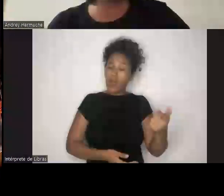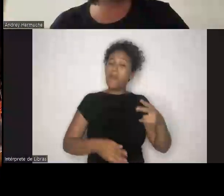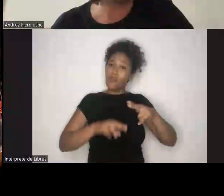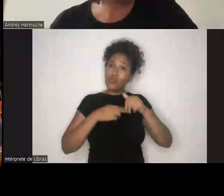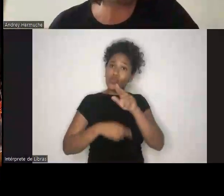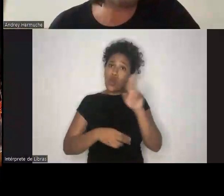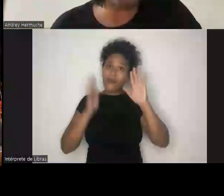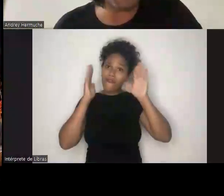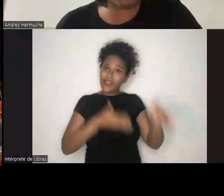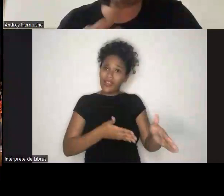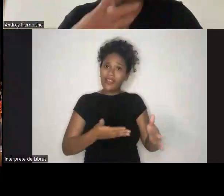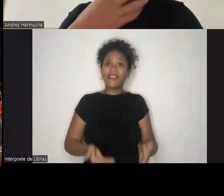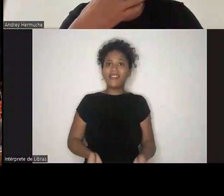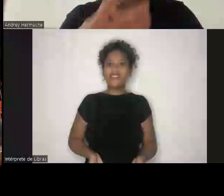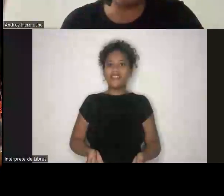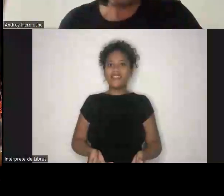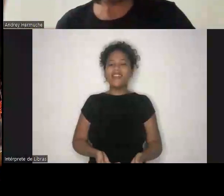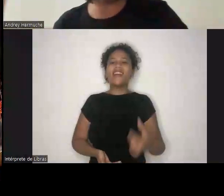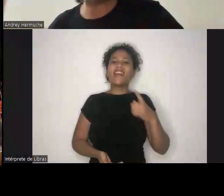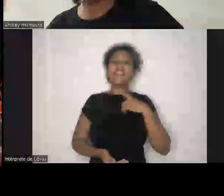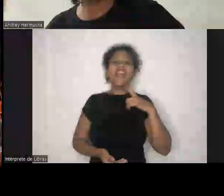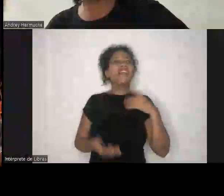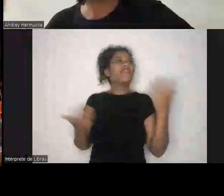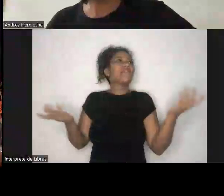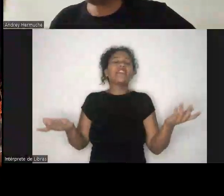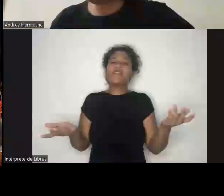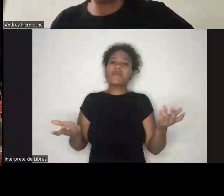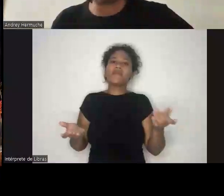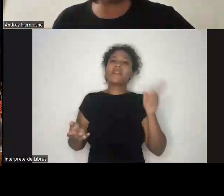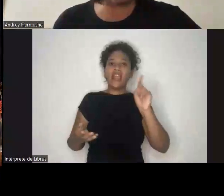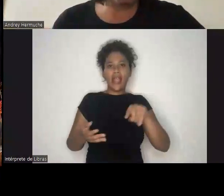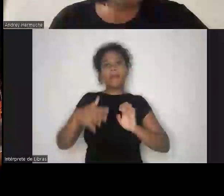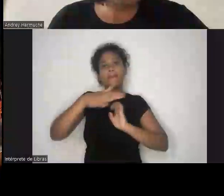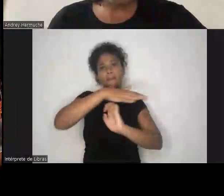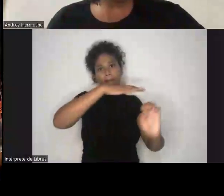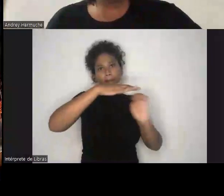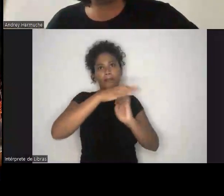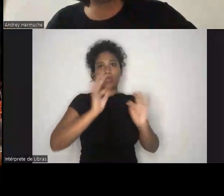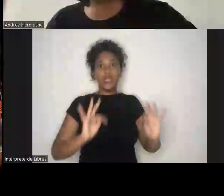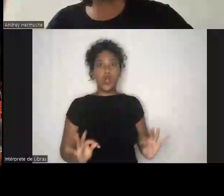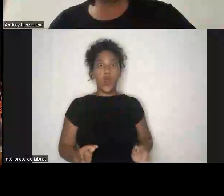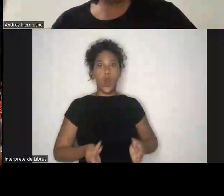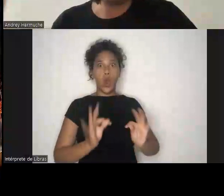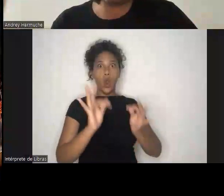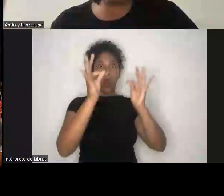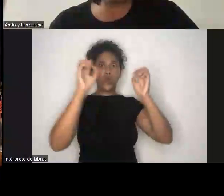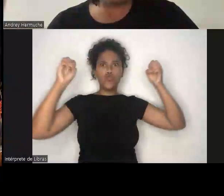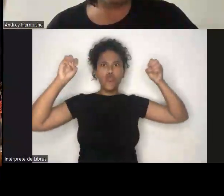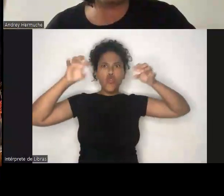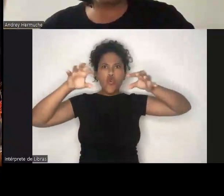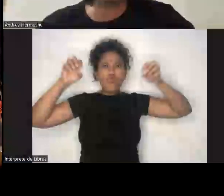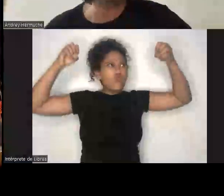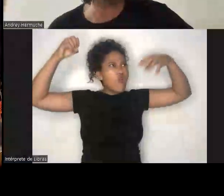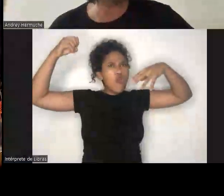essas duas figuras com vídeo map então assim são empresas de alta tecnologia de luz de som aonde